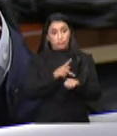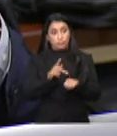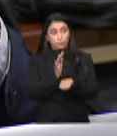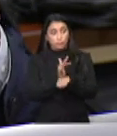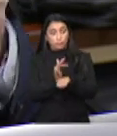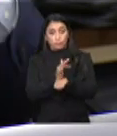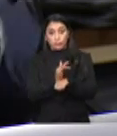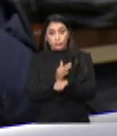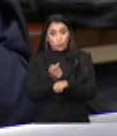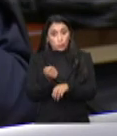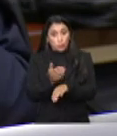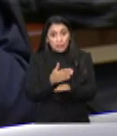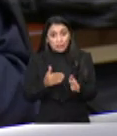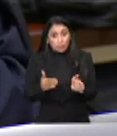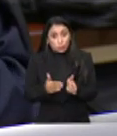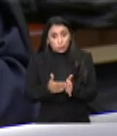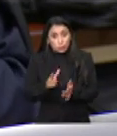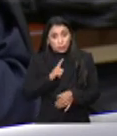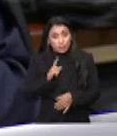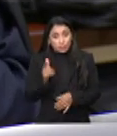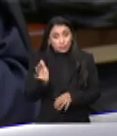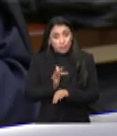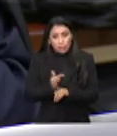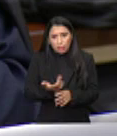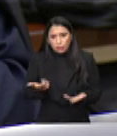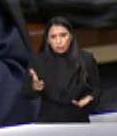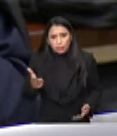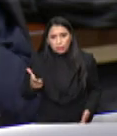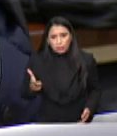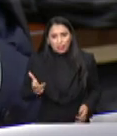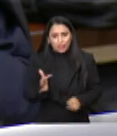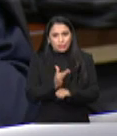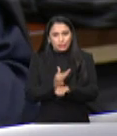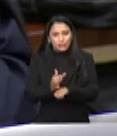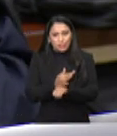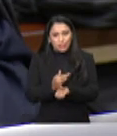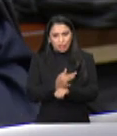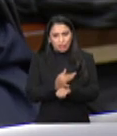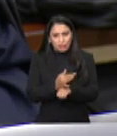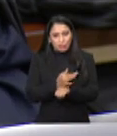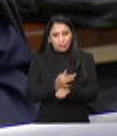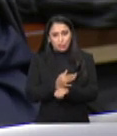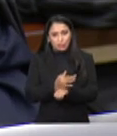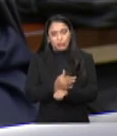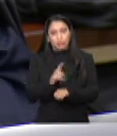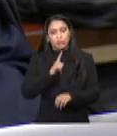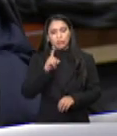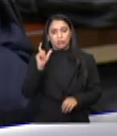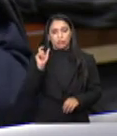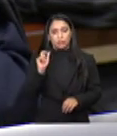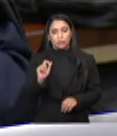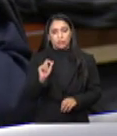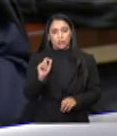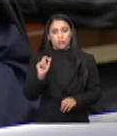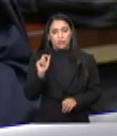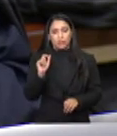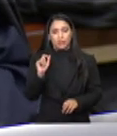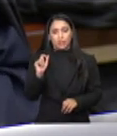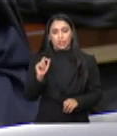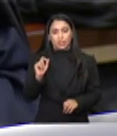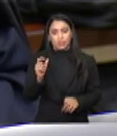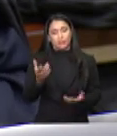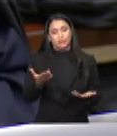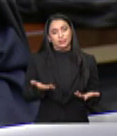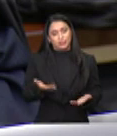quase tudo, não existe um feriado para reverenciar a consciência negra. O próprio Dia de Zumbi não